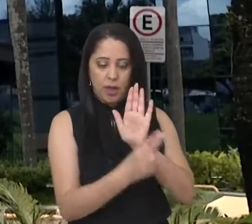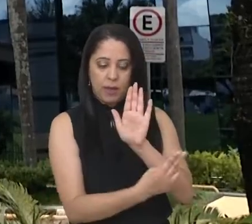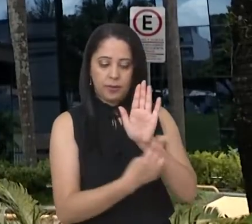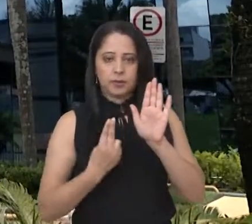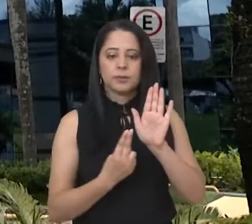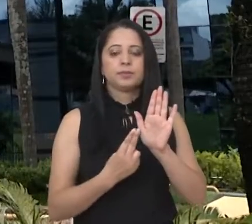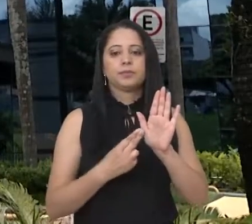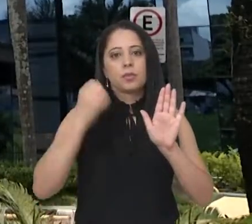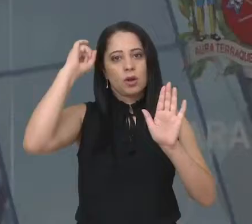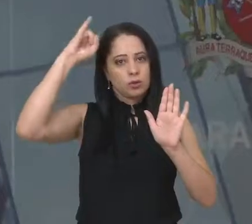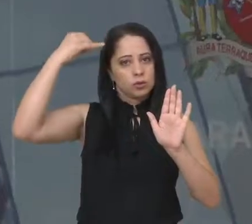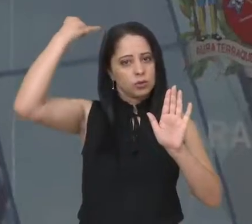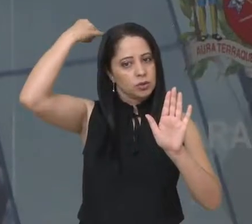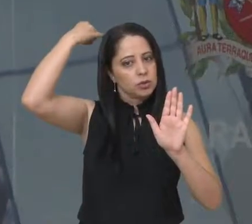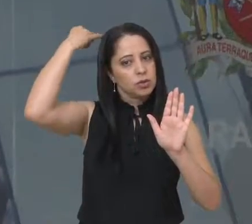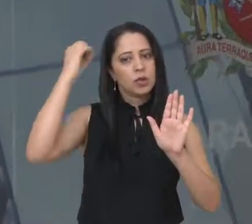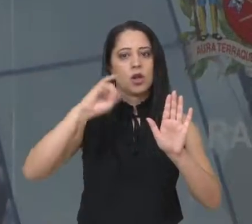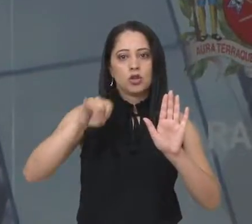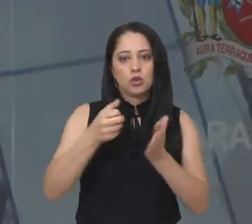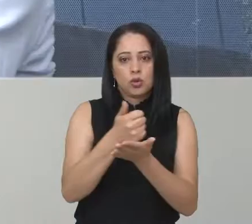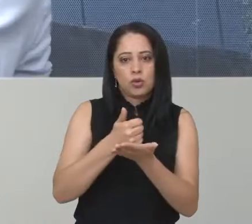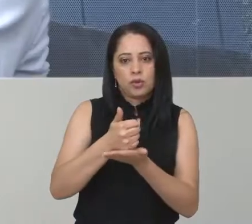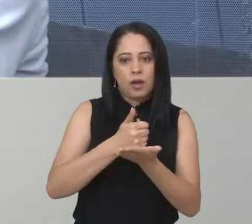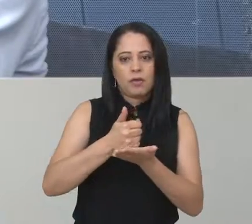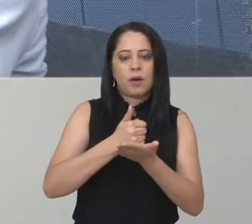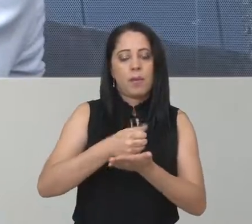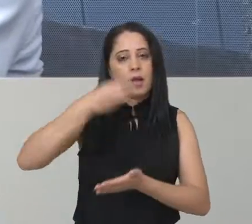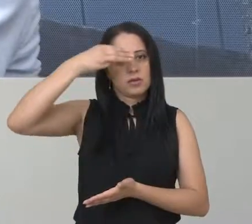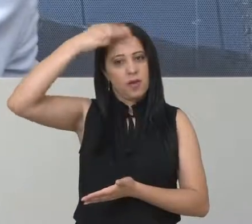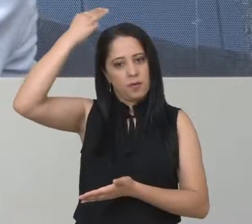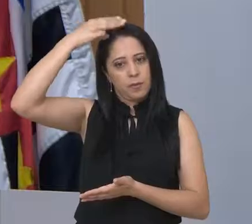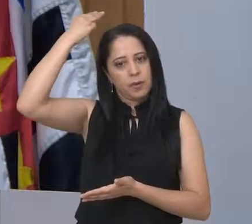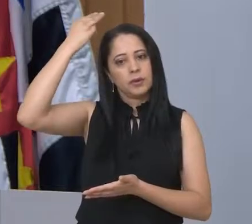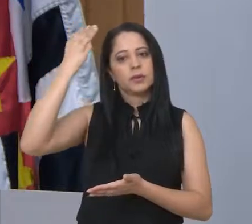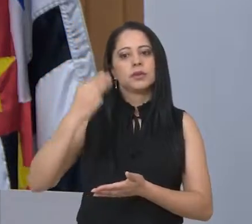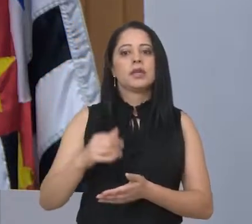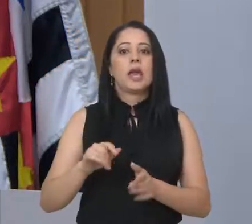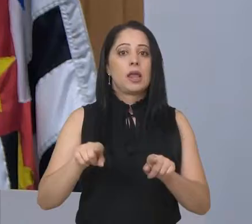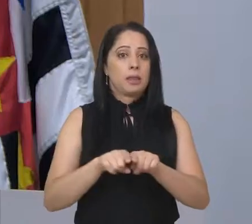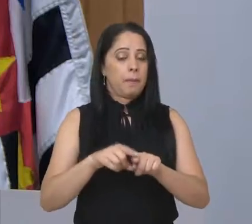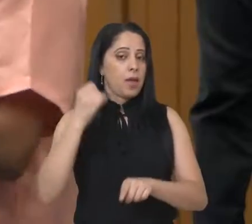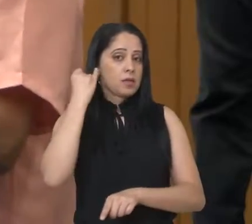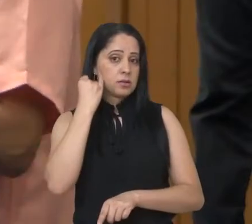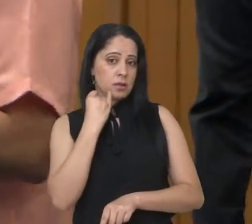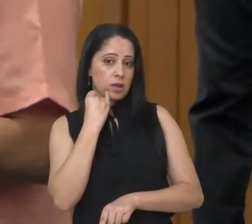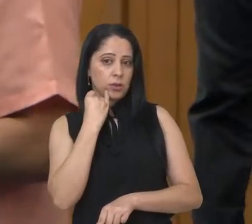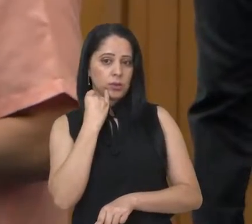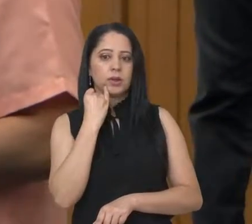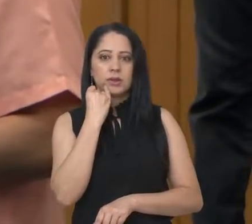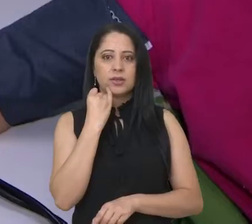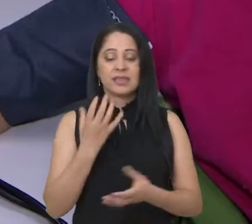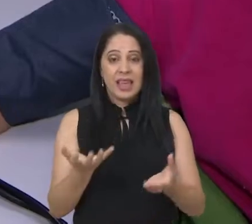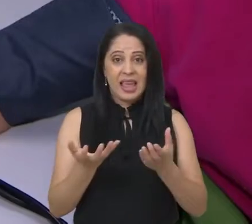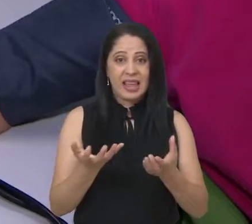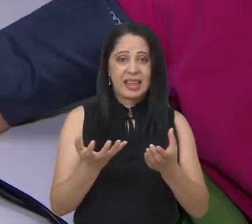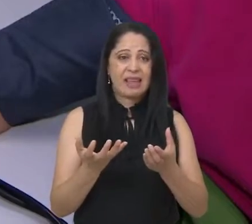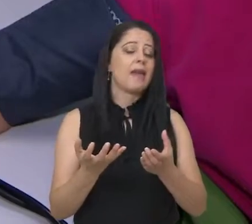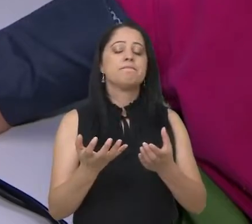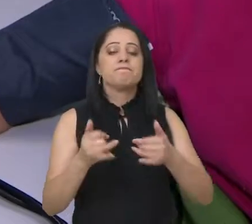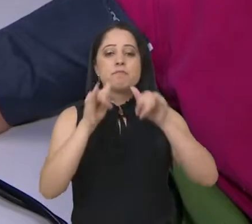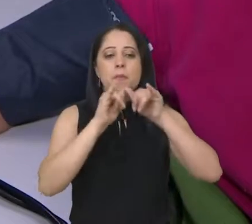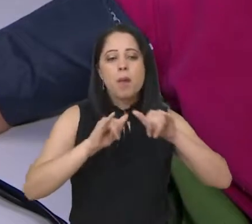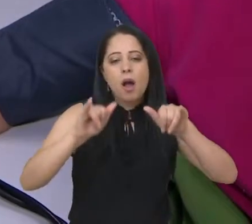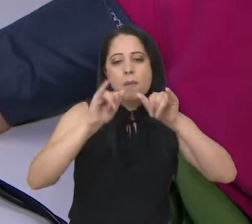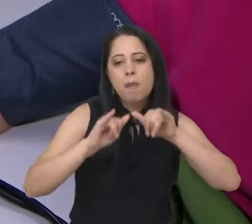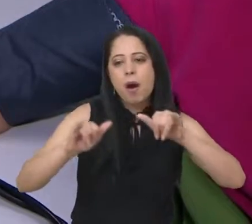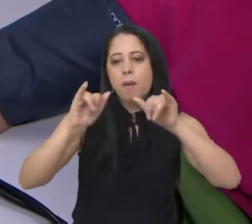lei de autoria dos vereadores Dr. José Cláudio, Júnior da Farmácia, Milton Vieira Filho e Zé Luiz, pretende criar o